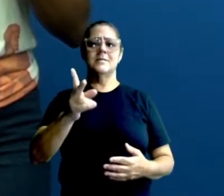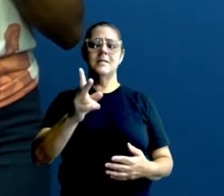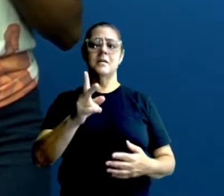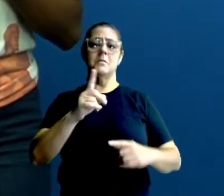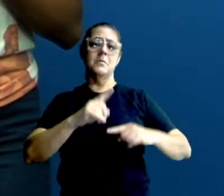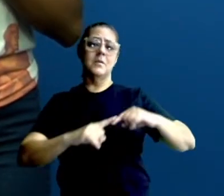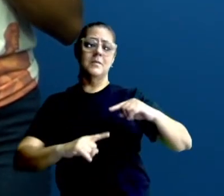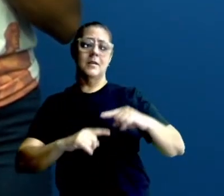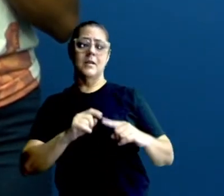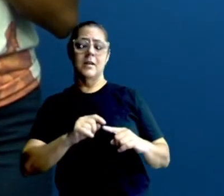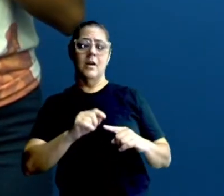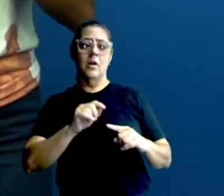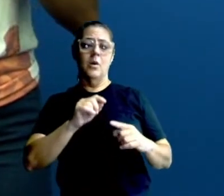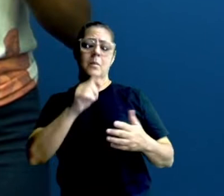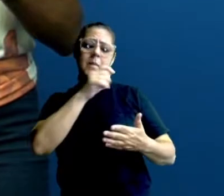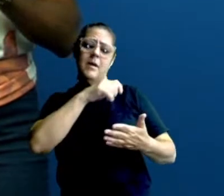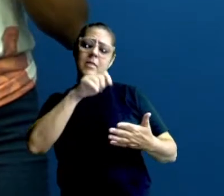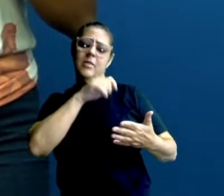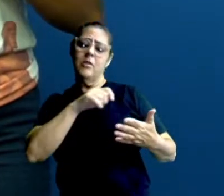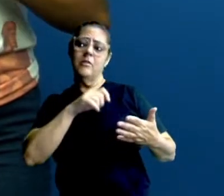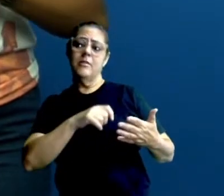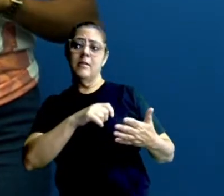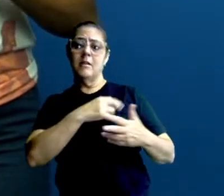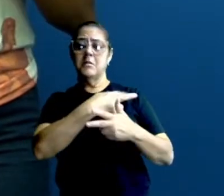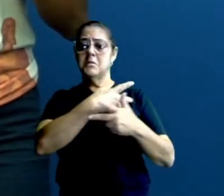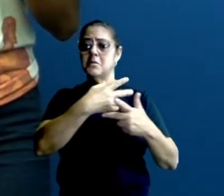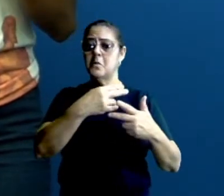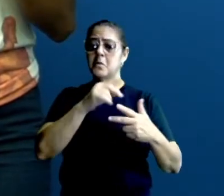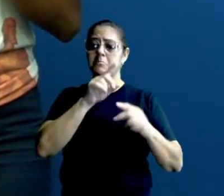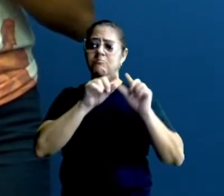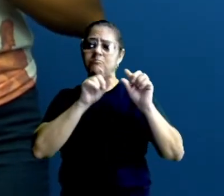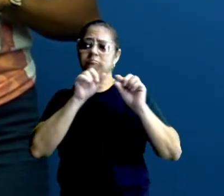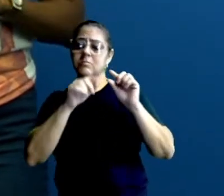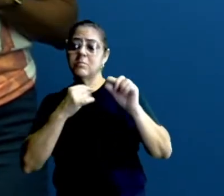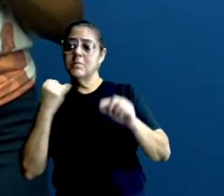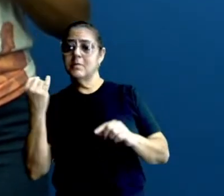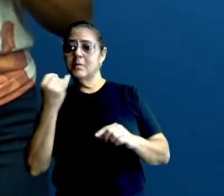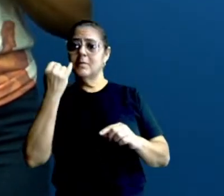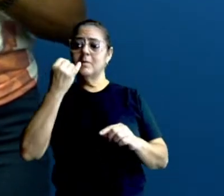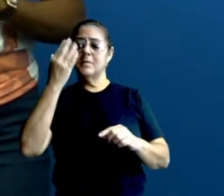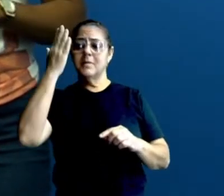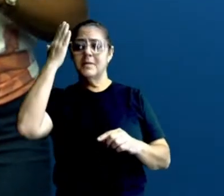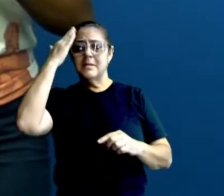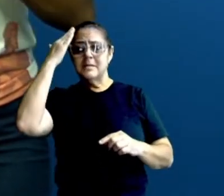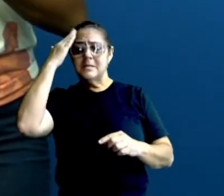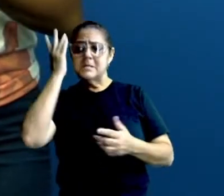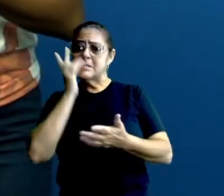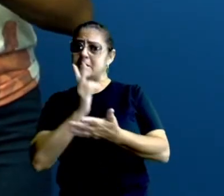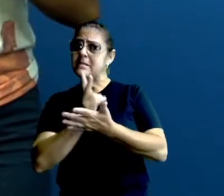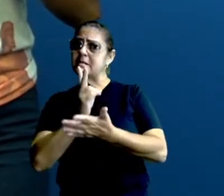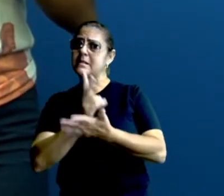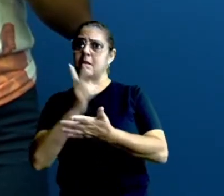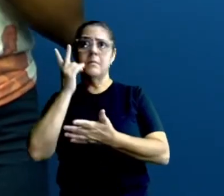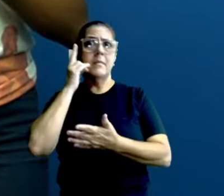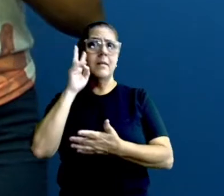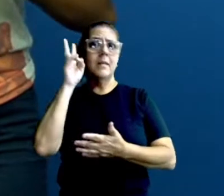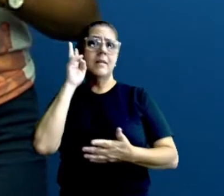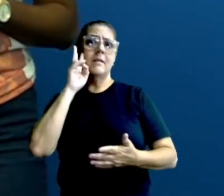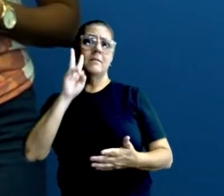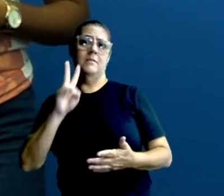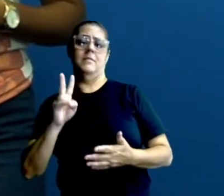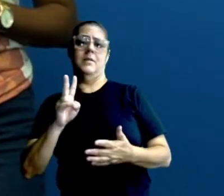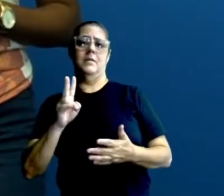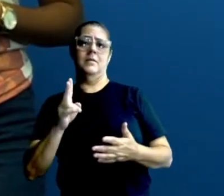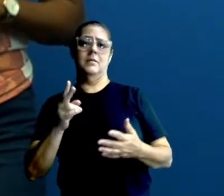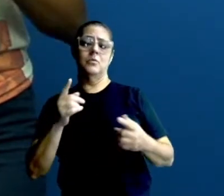material para. Aqueles pedacinhos importantes para você aí de casa ficar sempre lembrando quando você